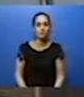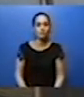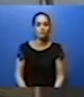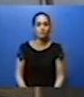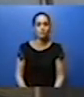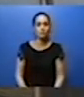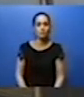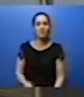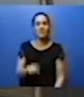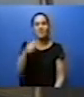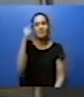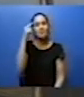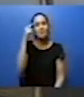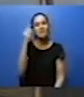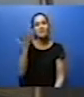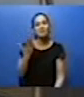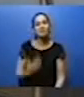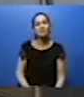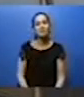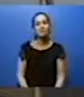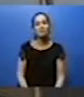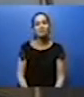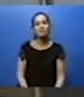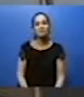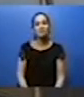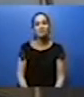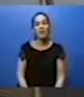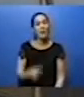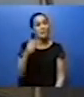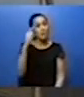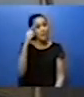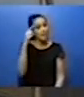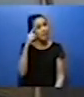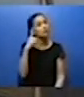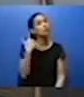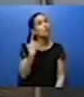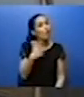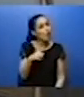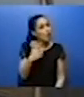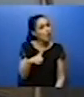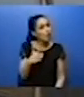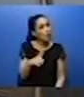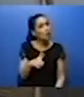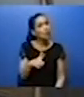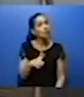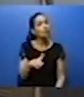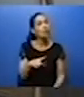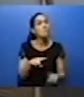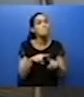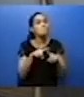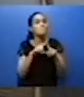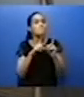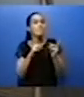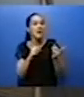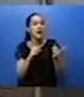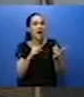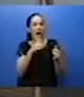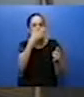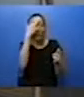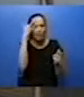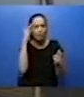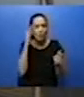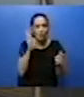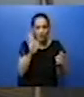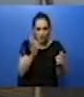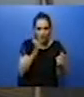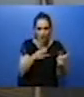a ser a gente é é bom que é só pensa nisso a mais para quem já